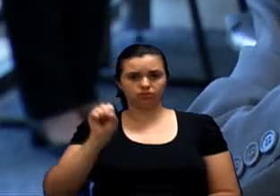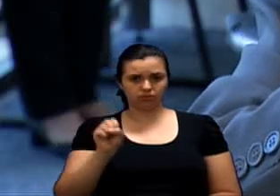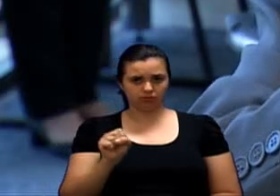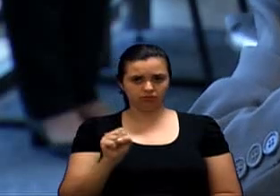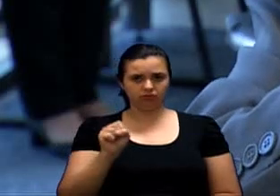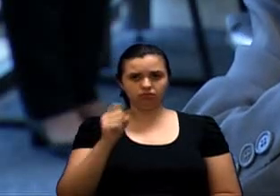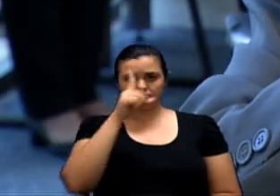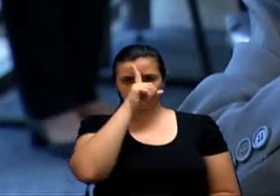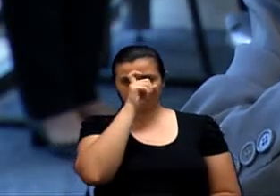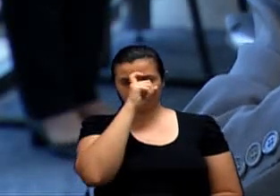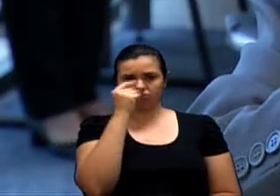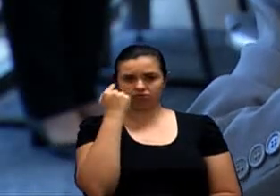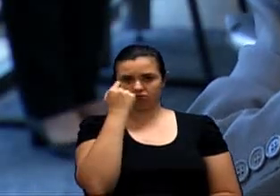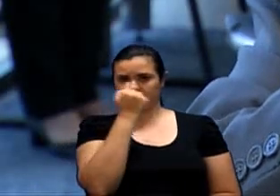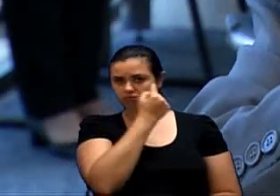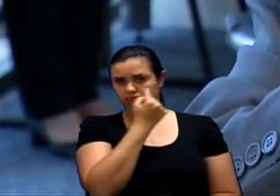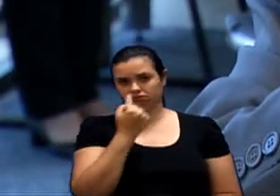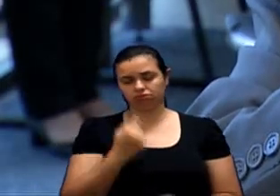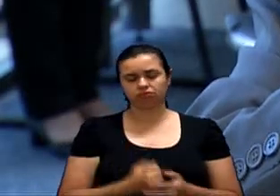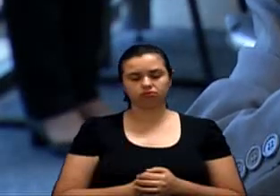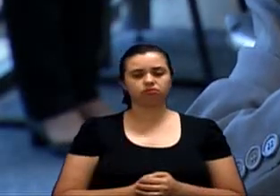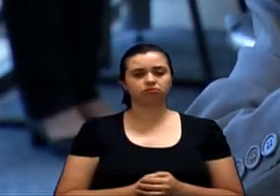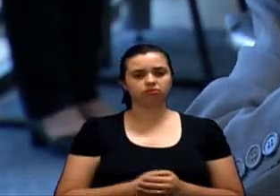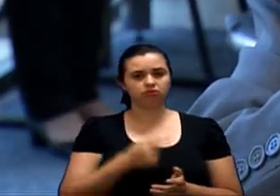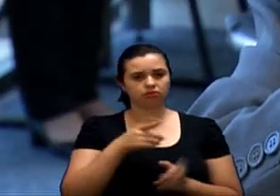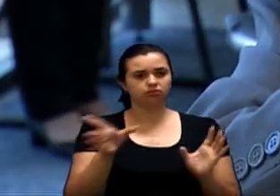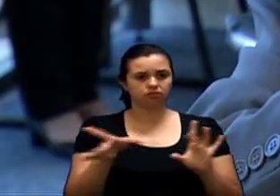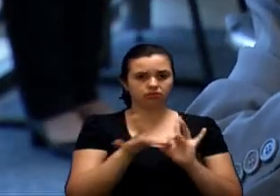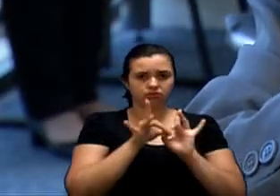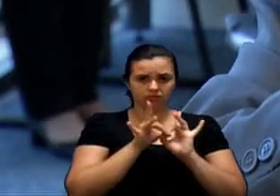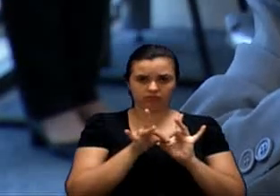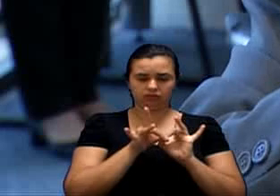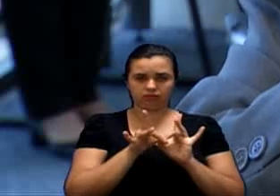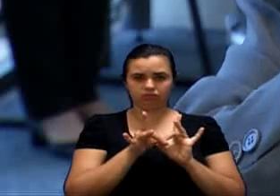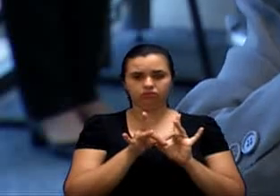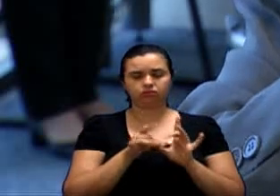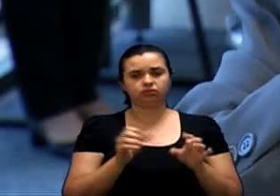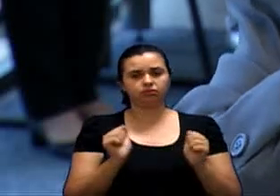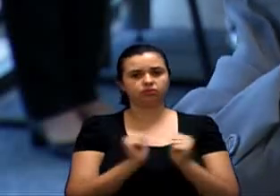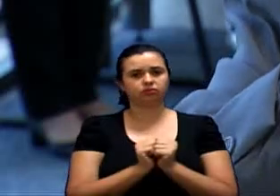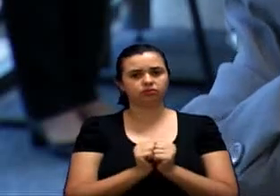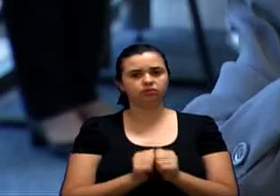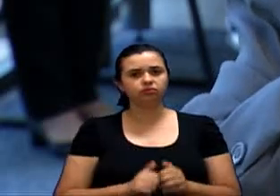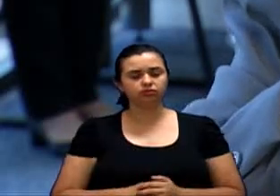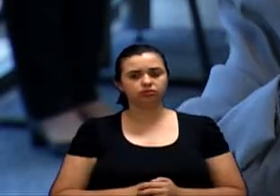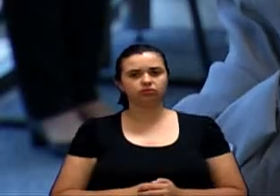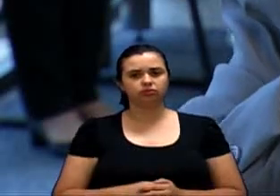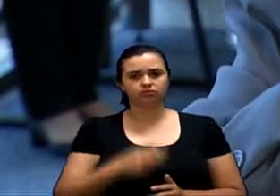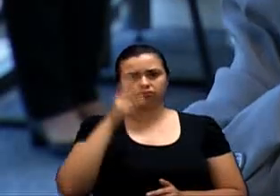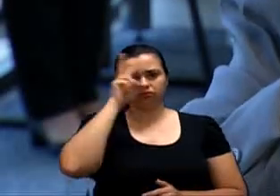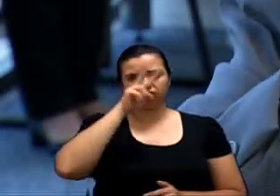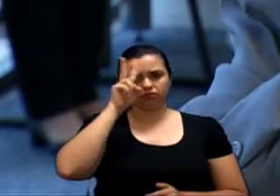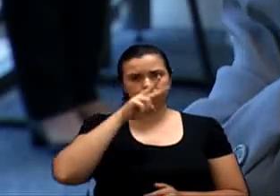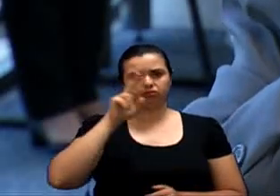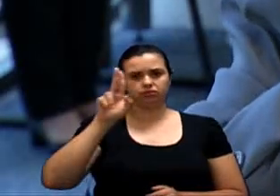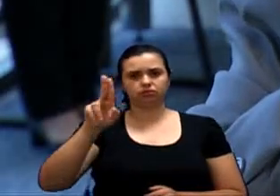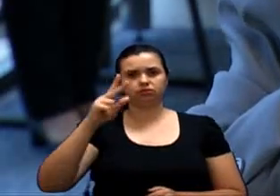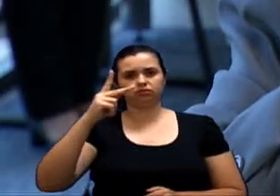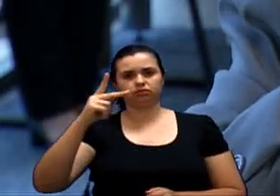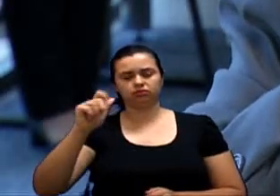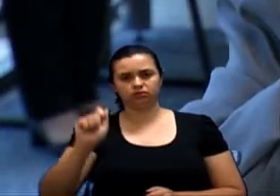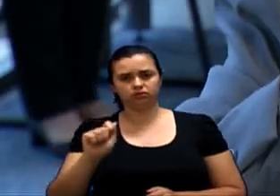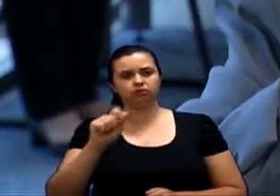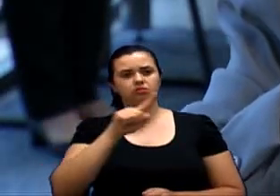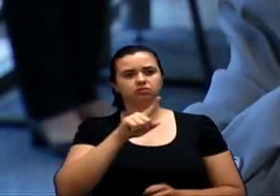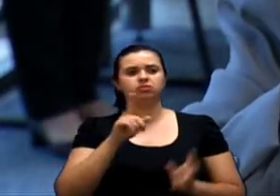a oportunidade de ser conveniado nosso, ser parceiro nosso lá, eu lembro, pelo menos, da UPA, prestou um serviço de